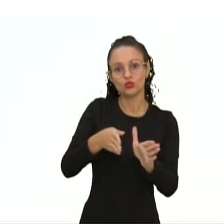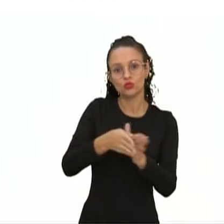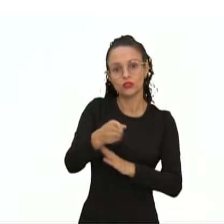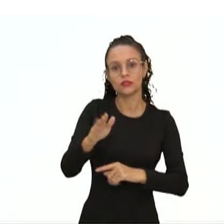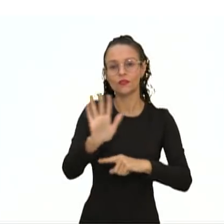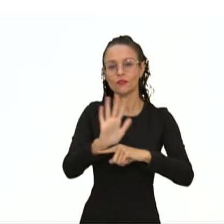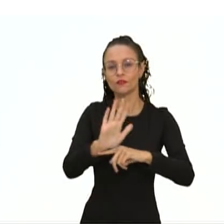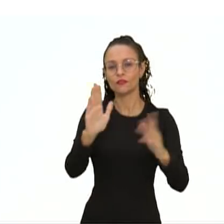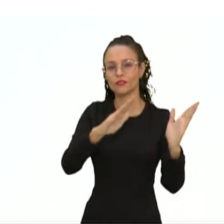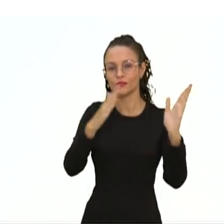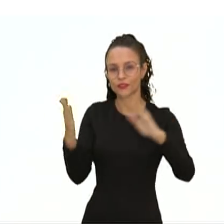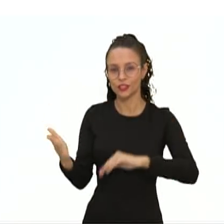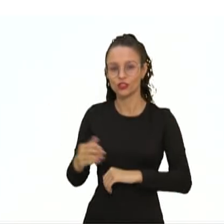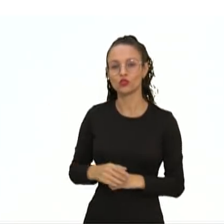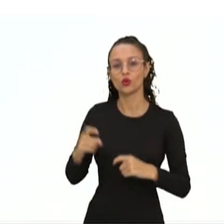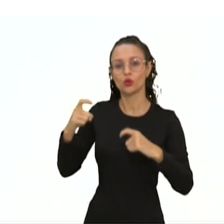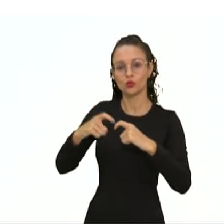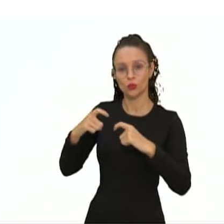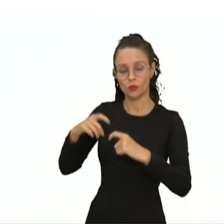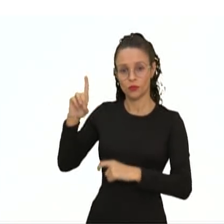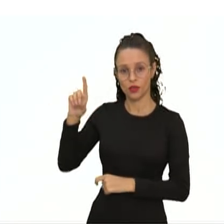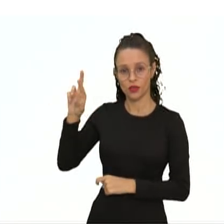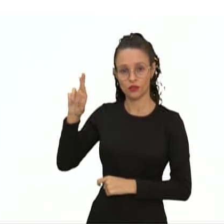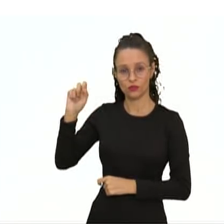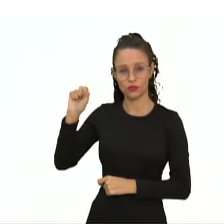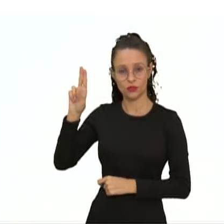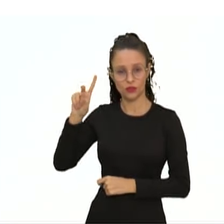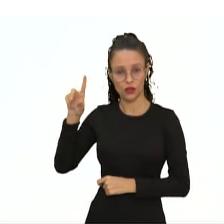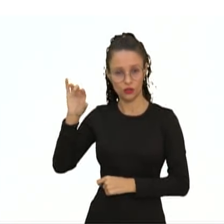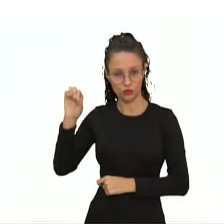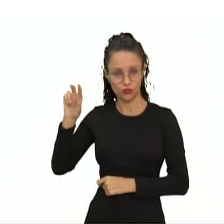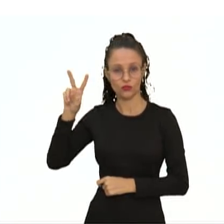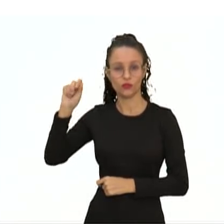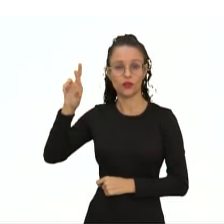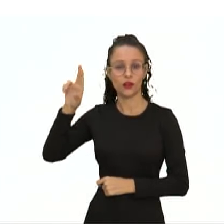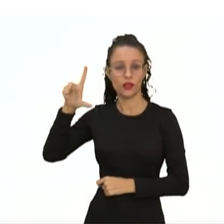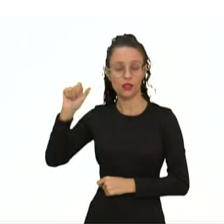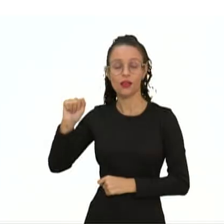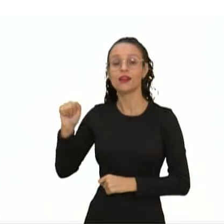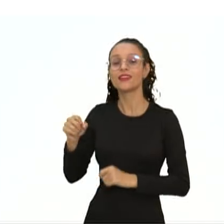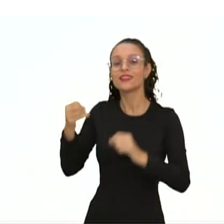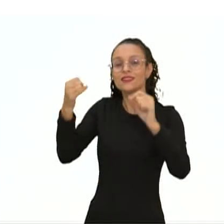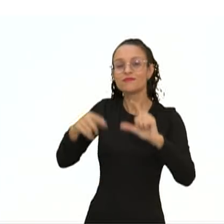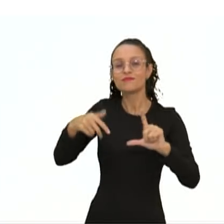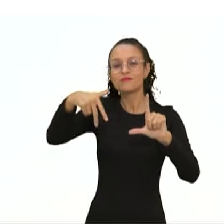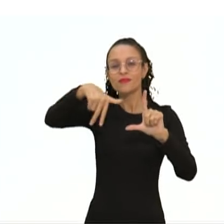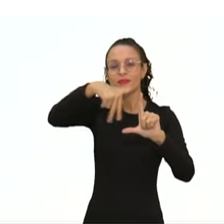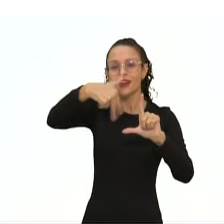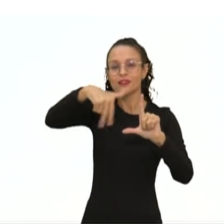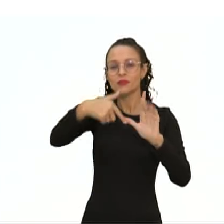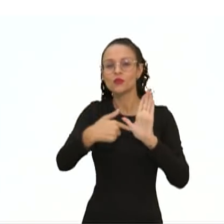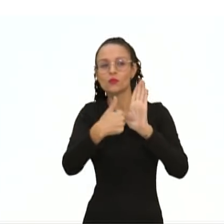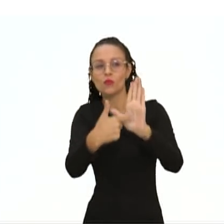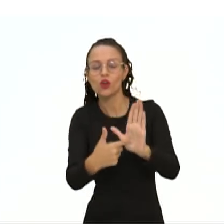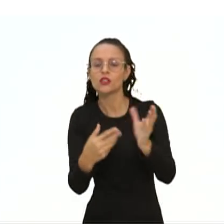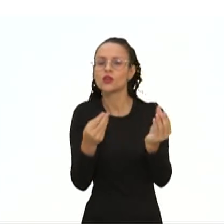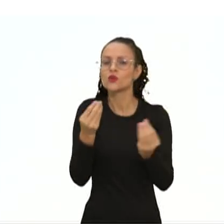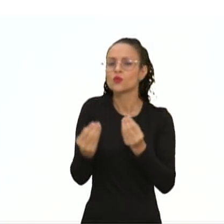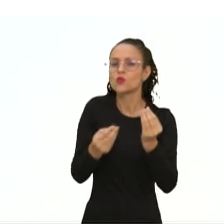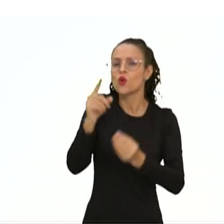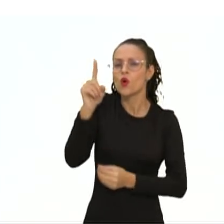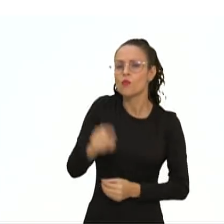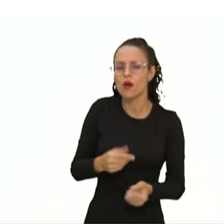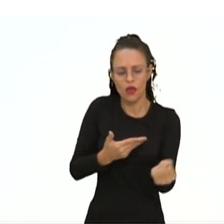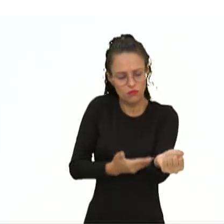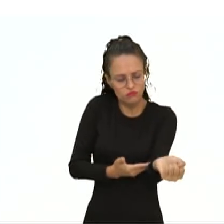videozinho, tá? Do Dr. Drauzio Varella, um vídeo no qual ele mostra com essa animação como que é, né, a pressão elevada, o que